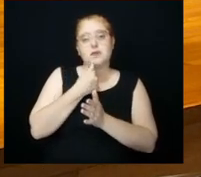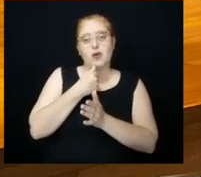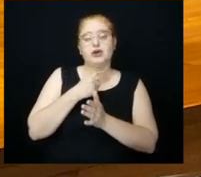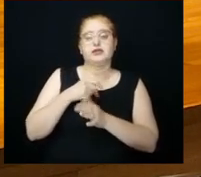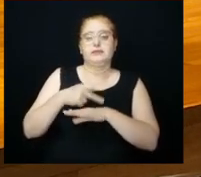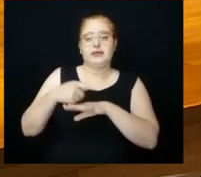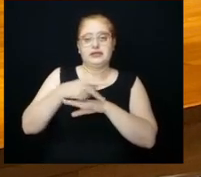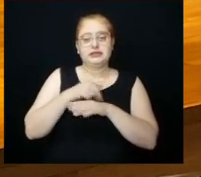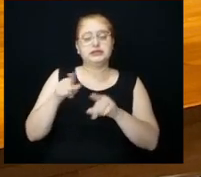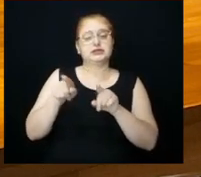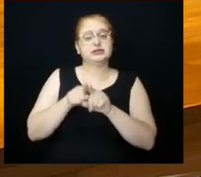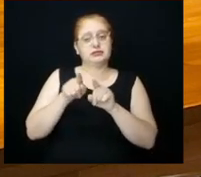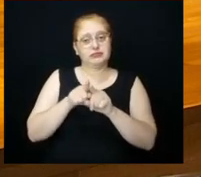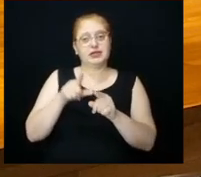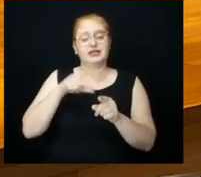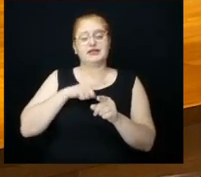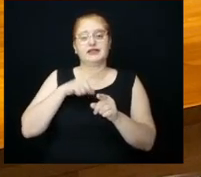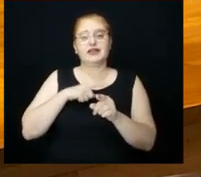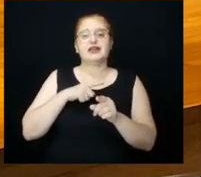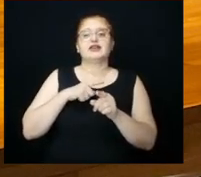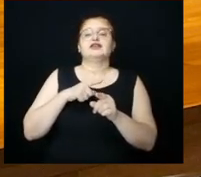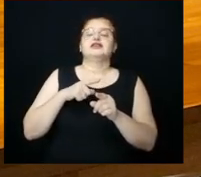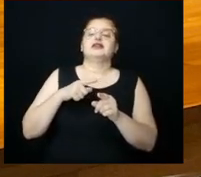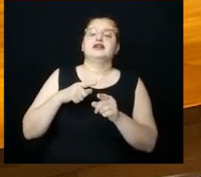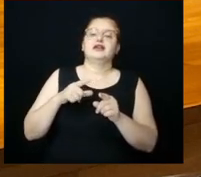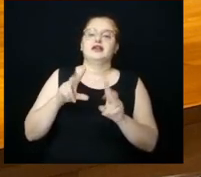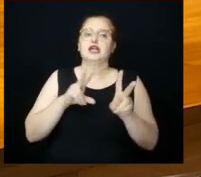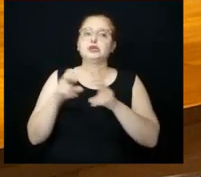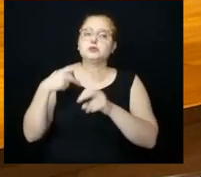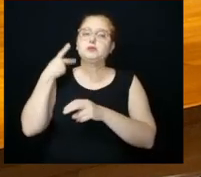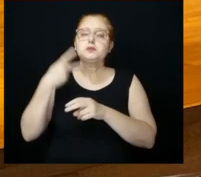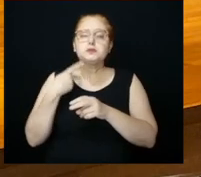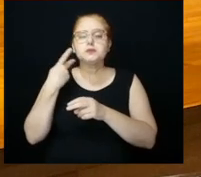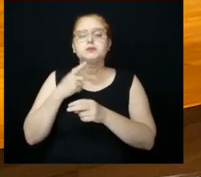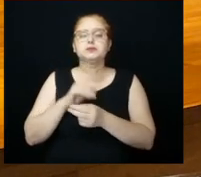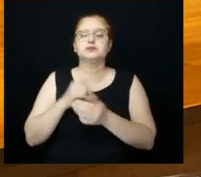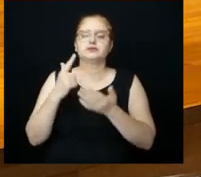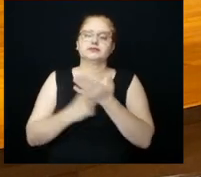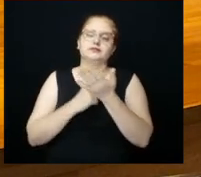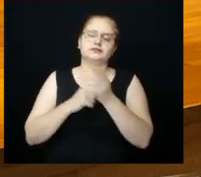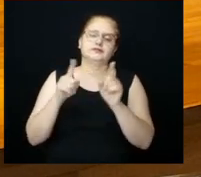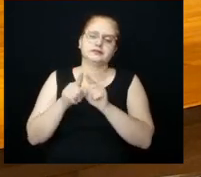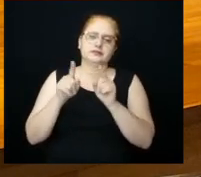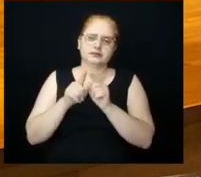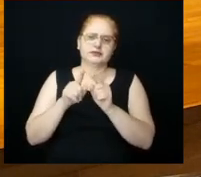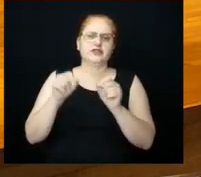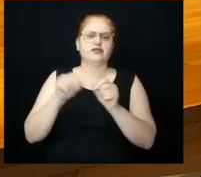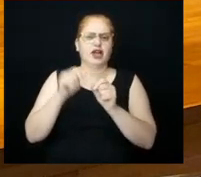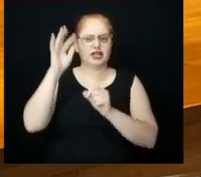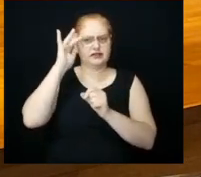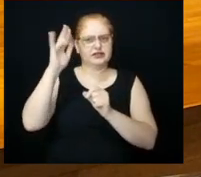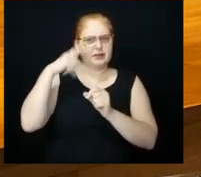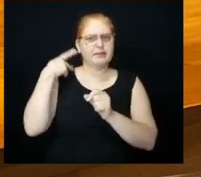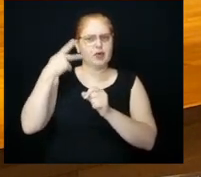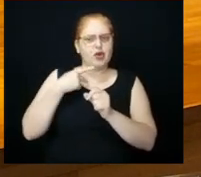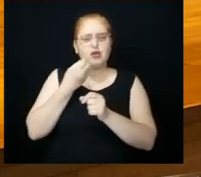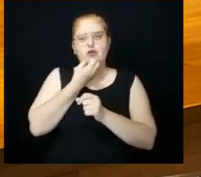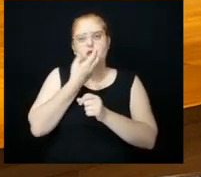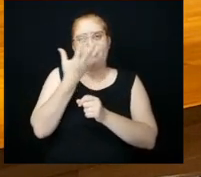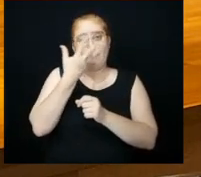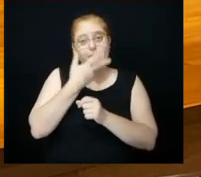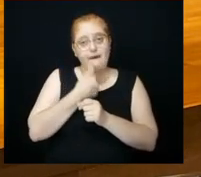foi perpassada pelas questões políticas. Né? Então, o livro acaba fazendo uma reflexão política, conta